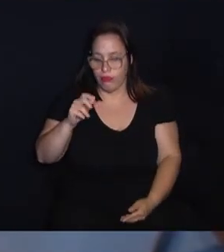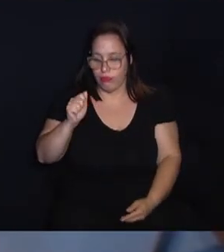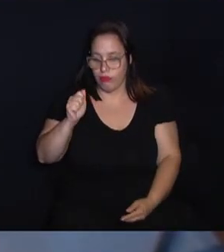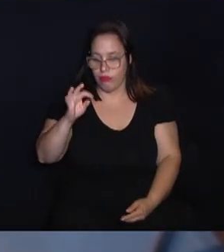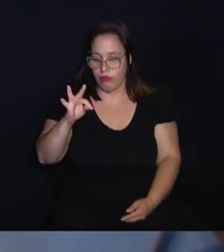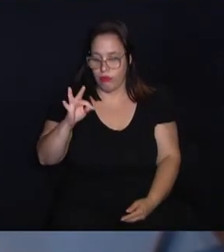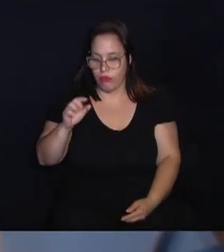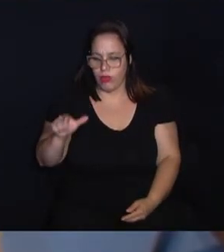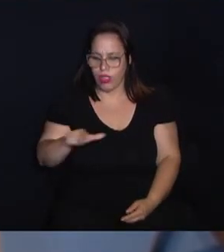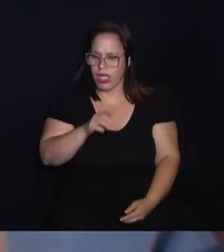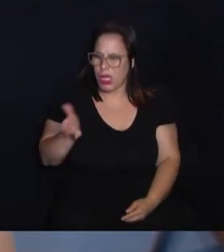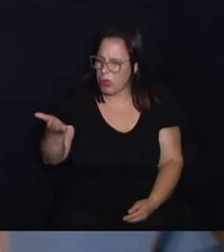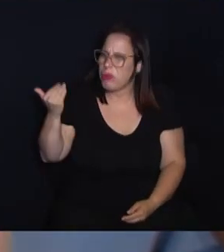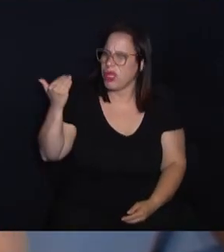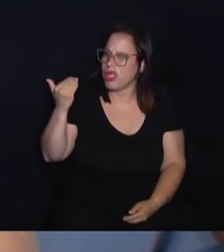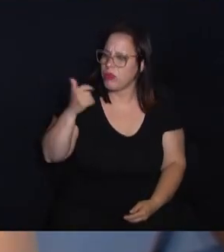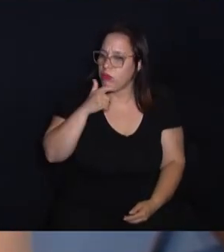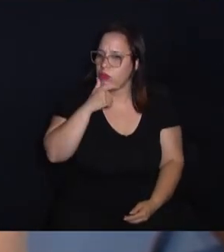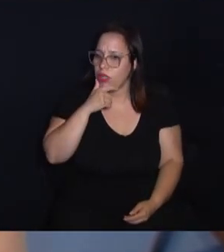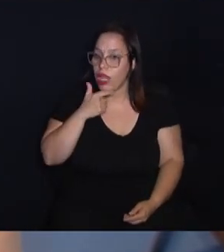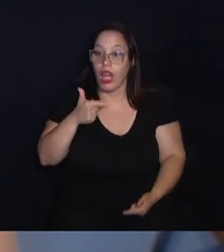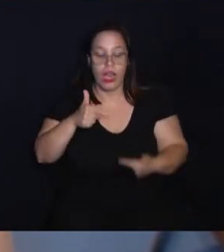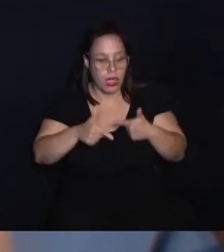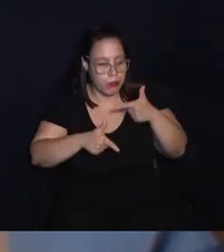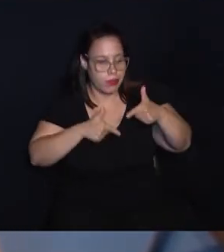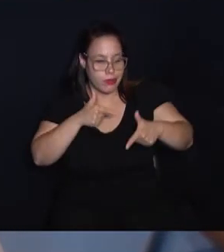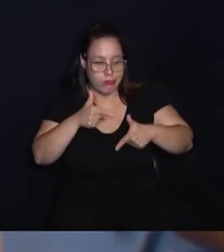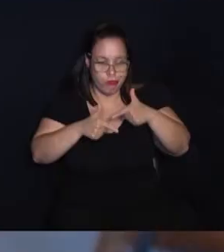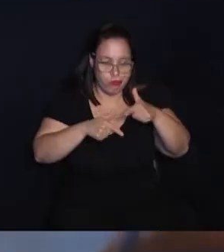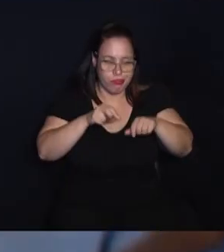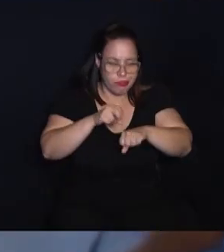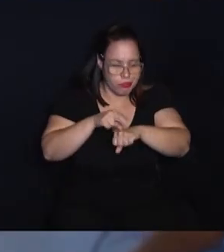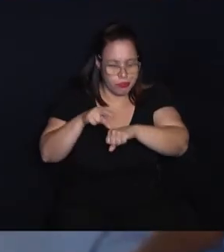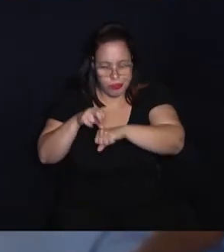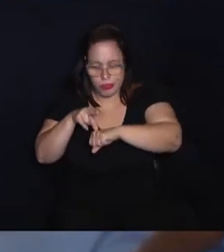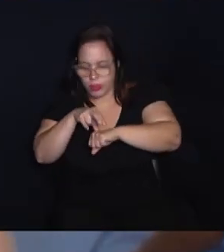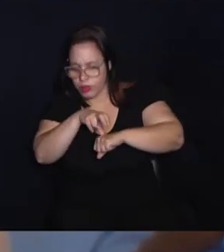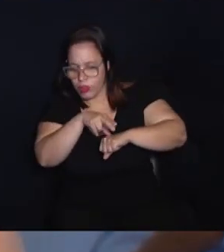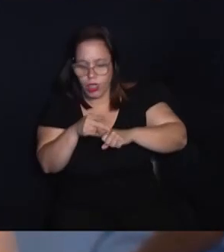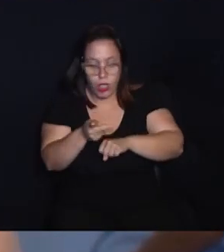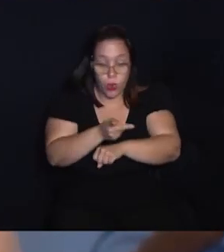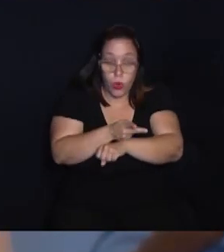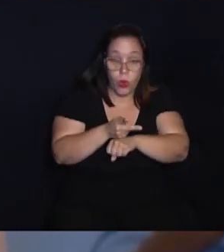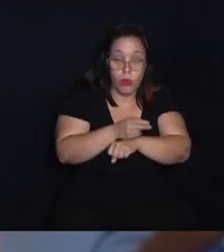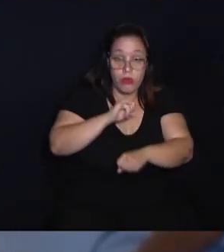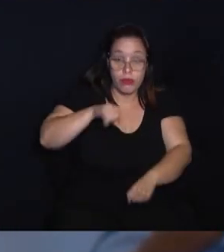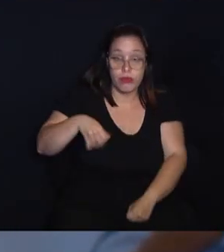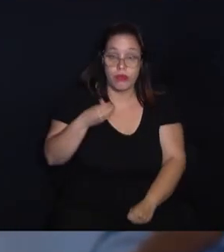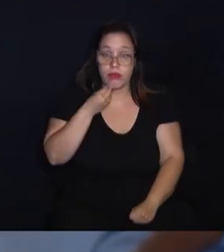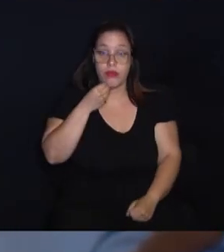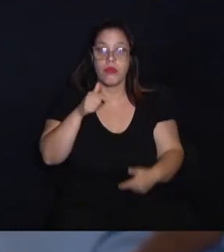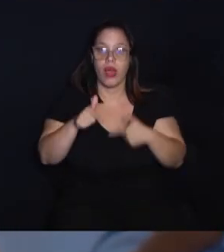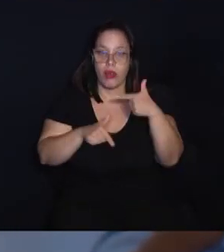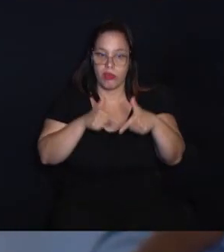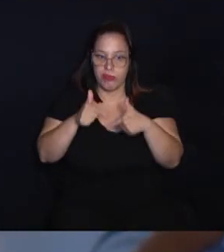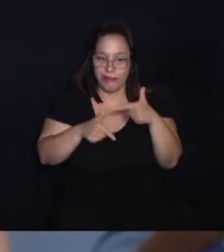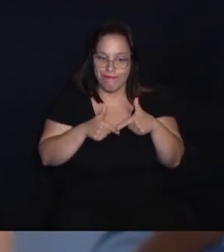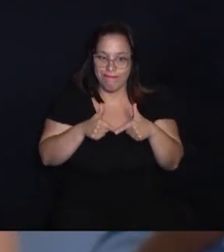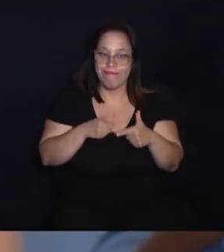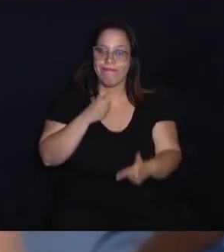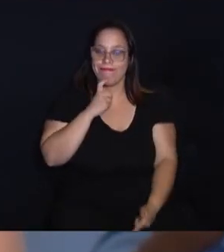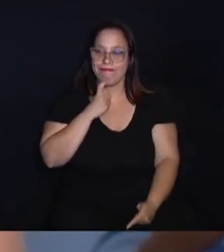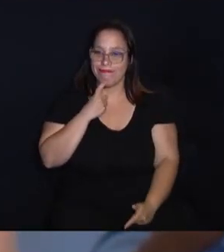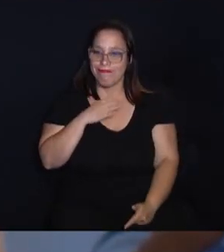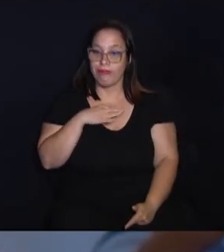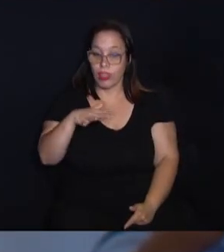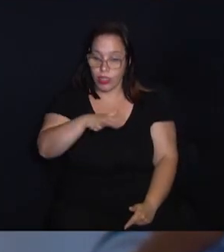desde a semana passada trabalhando com o setor de captação de vagas, buscando essas oportunidades para os trabalhadores do município de Campinas